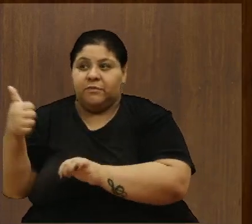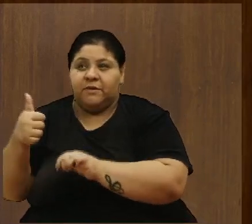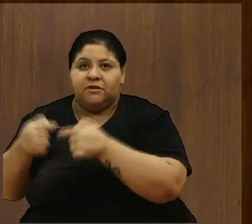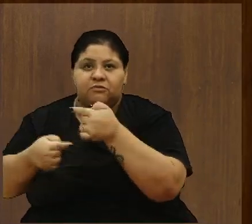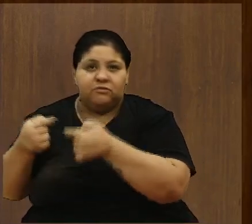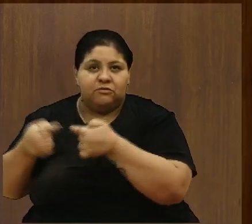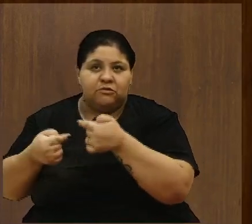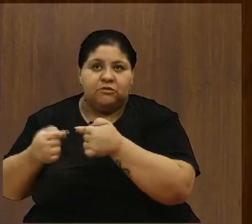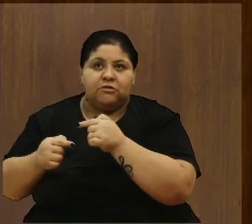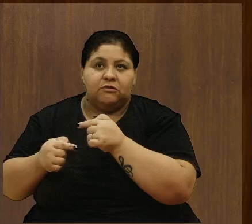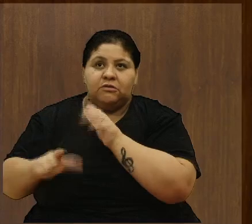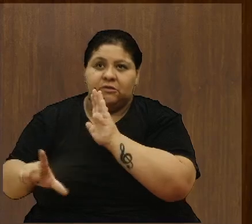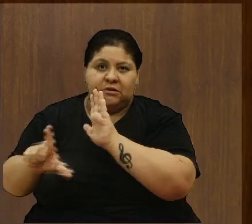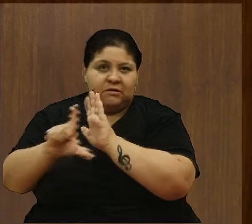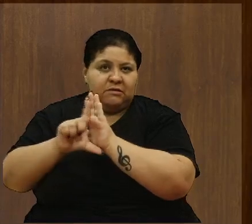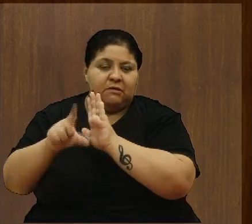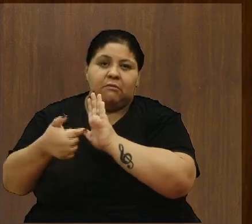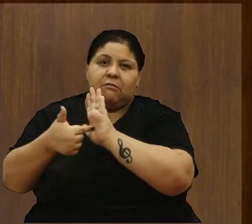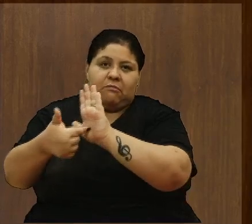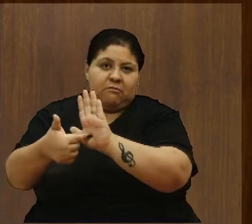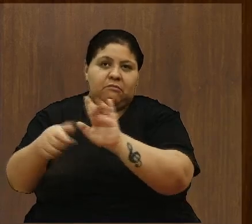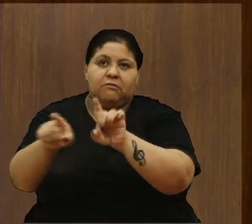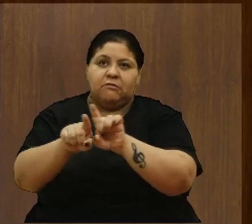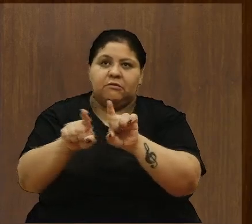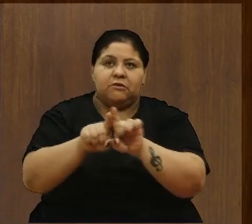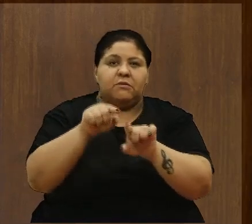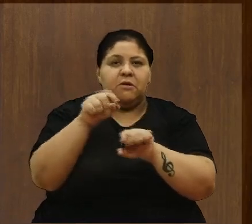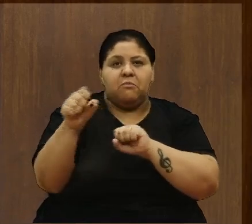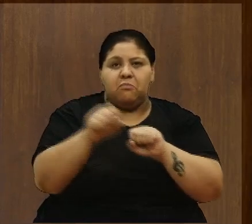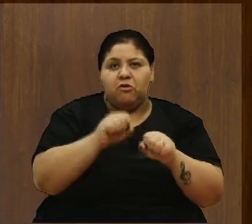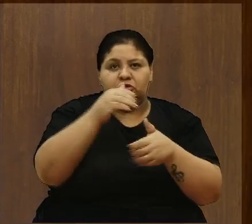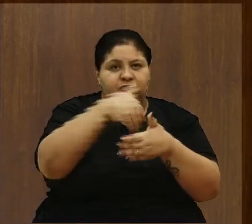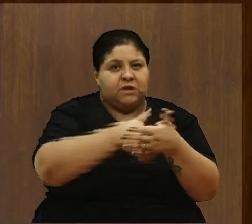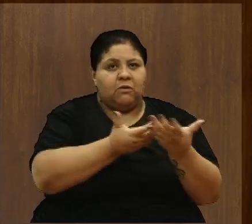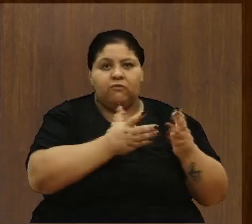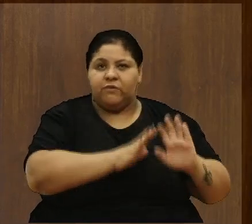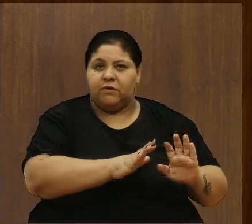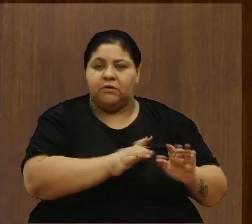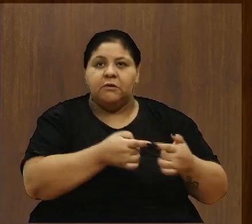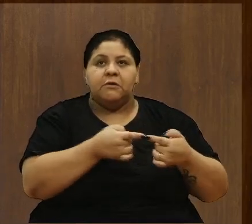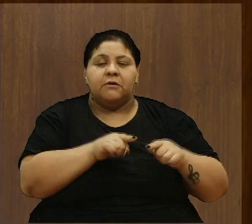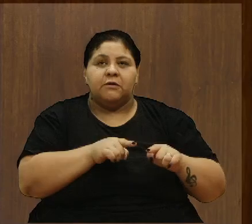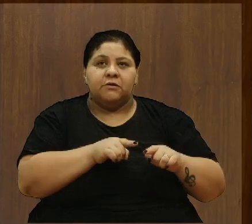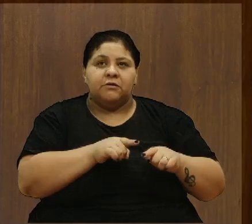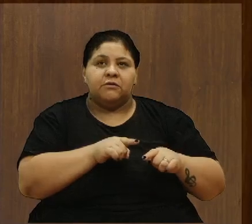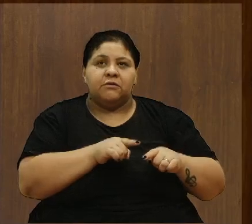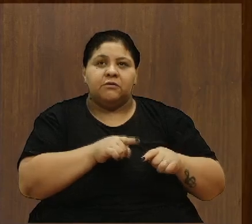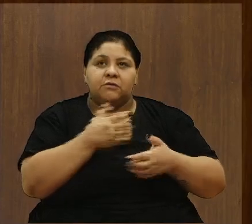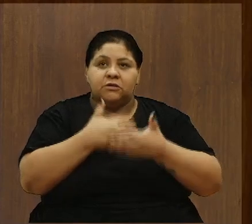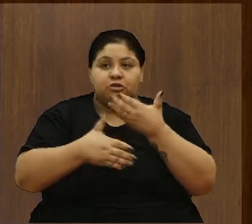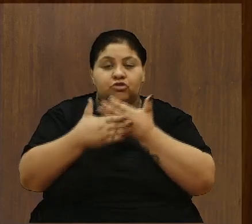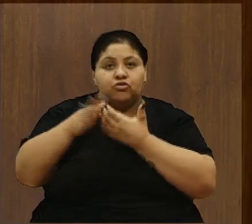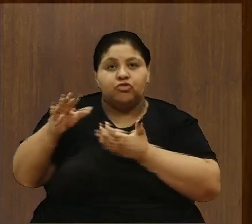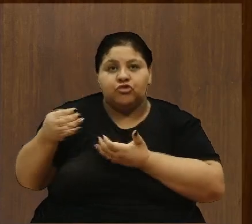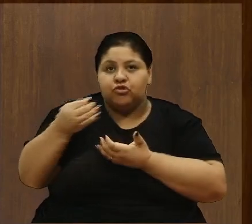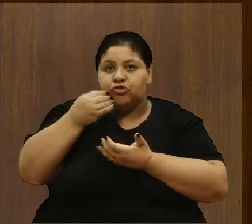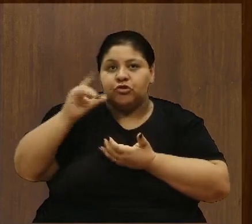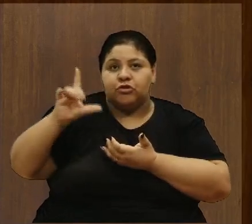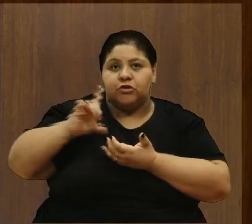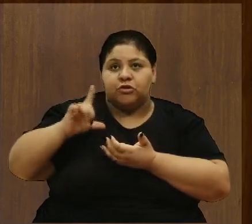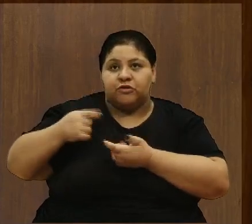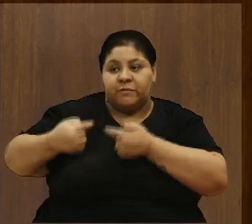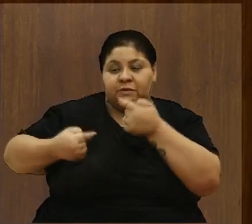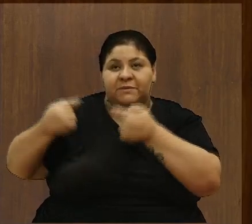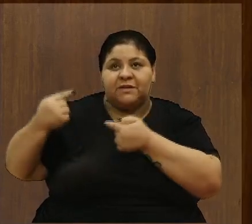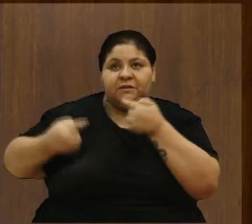É legítima a minha apresentação de emenda, o senhor é legítimo para votar contrário. Agora, de toda forma, se toda oportunidade que nós tivermos que